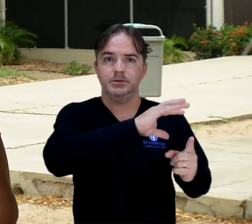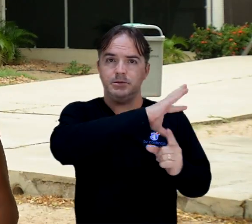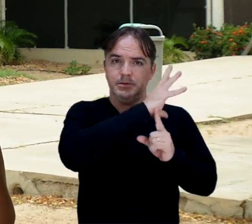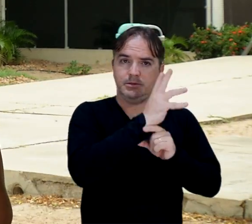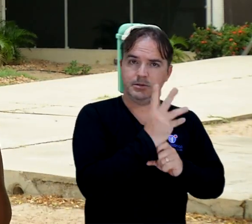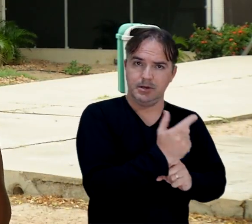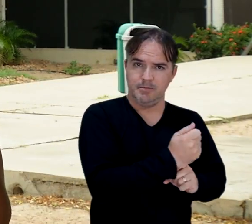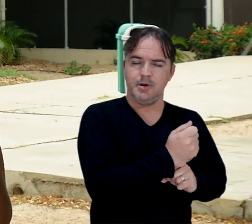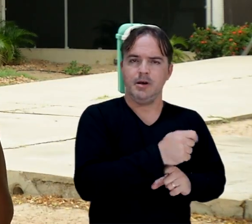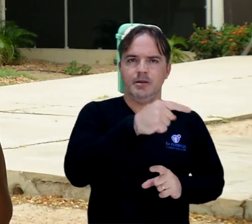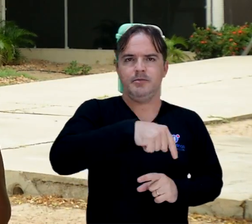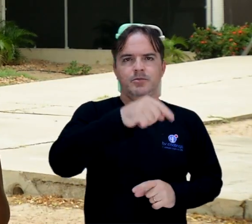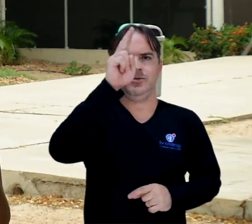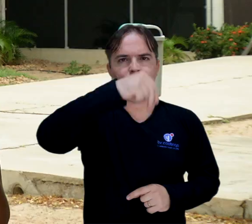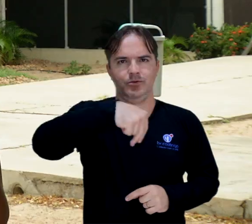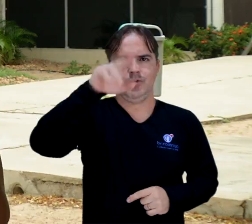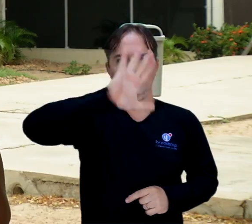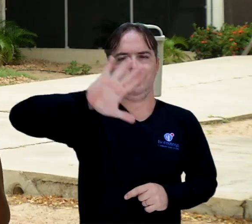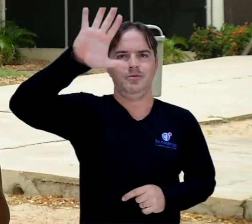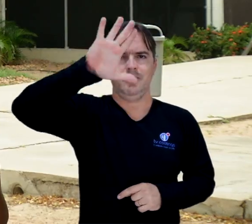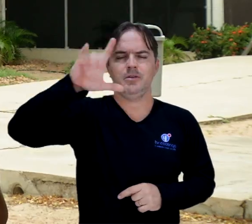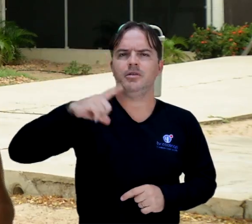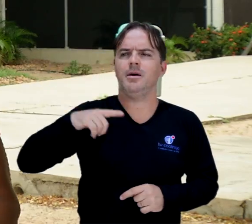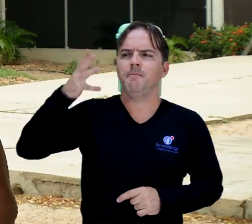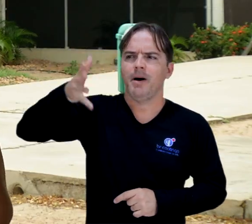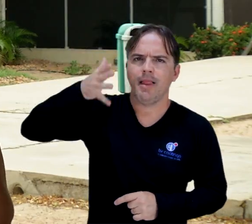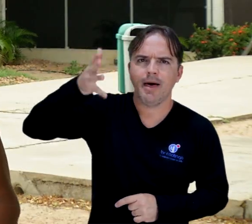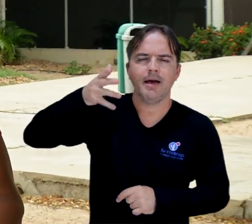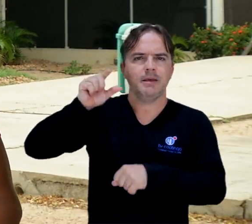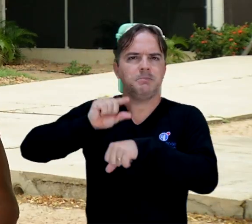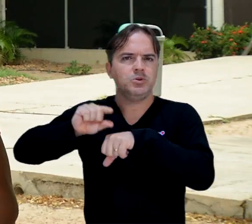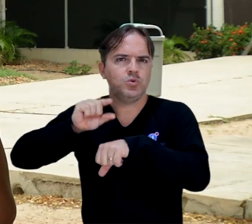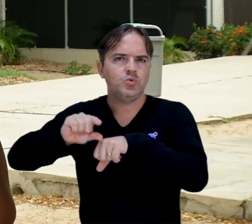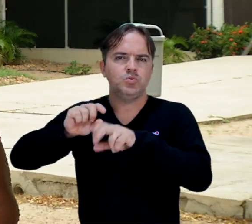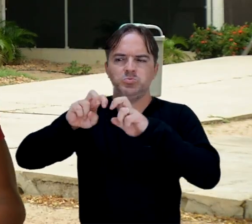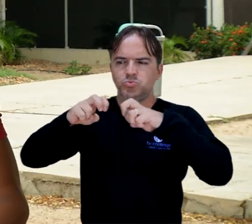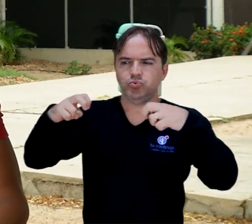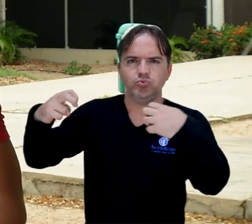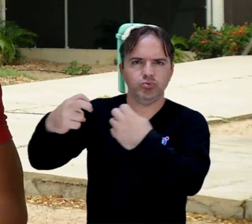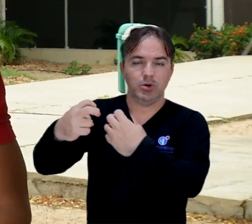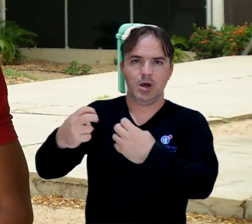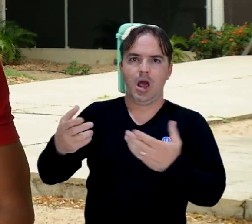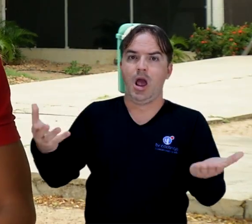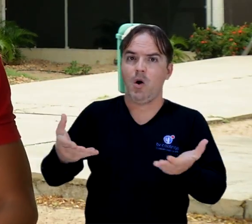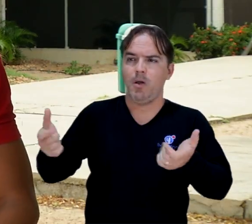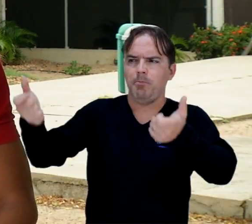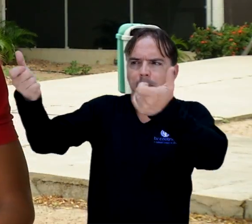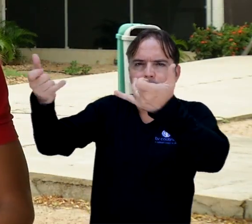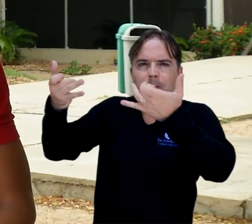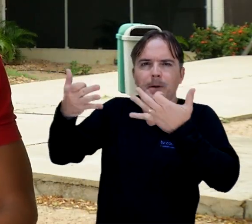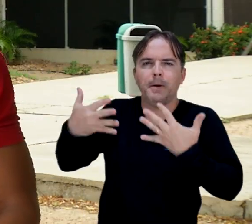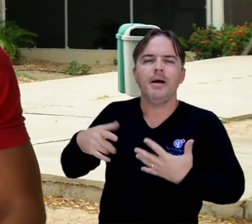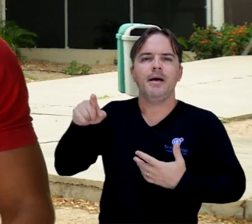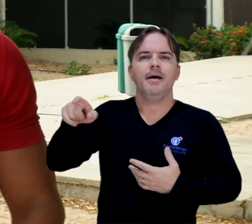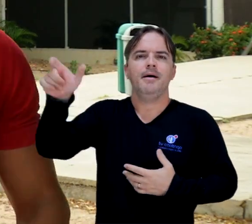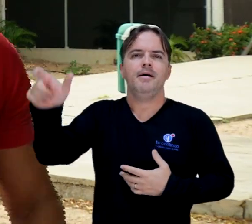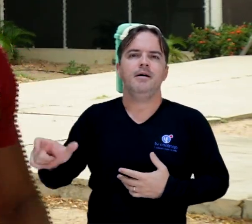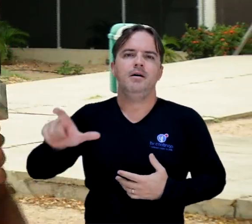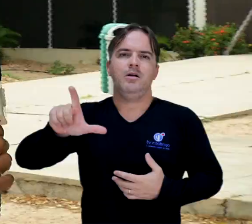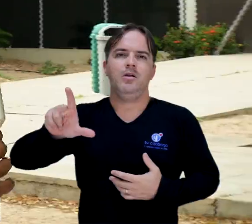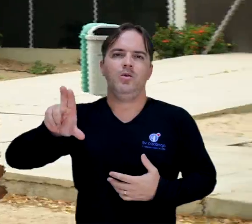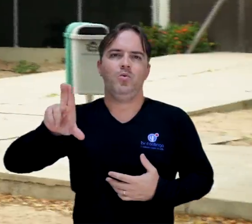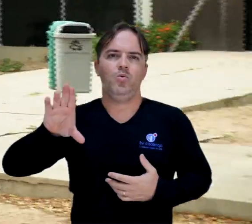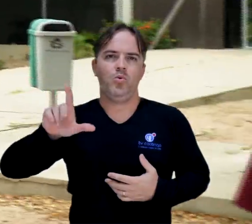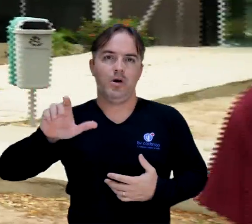nordestino. A programação conta com palestras, minicursos, mesa redonda e muito mais. Quem vai dar mais detalhes sobre essa iniciativa